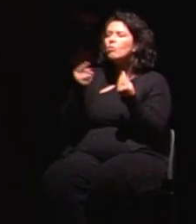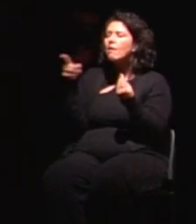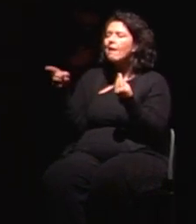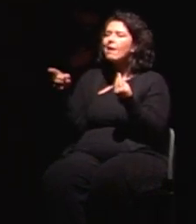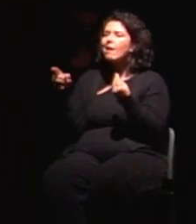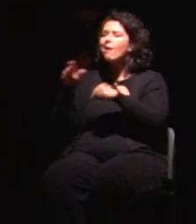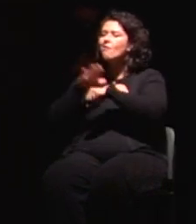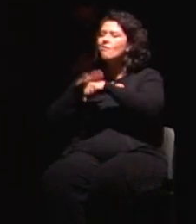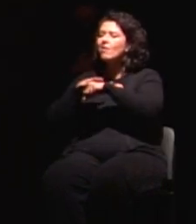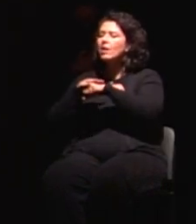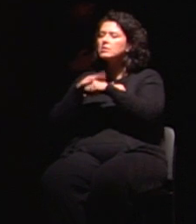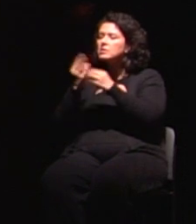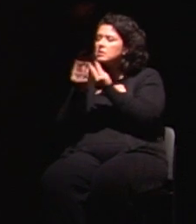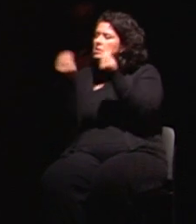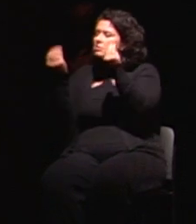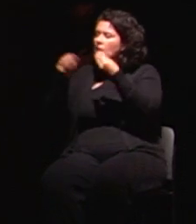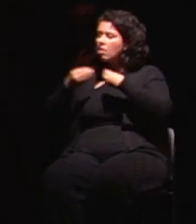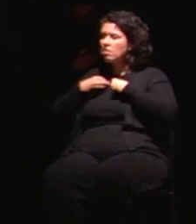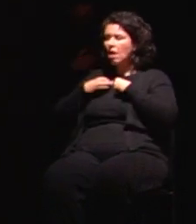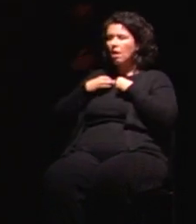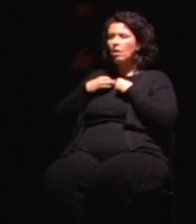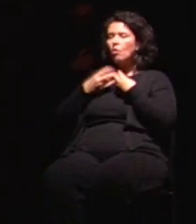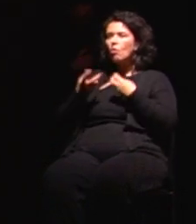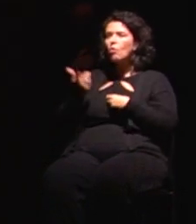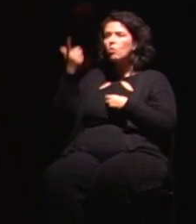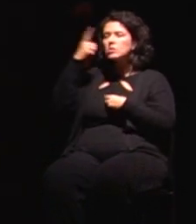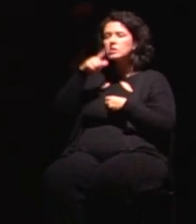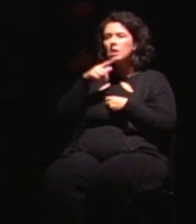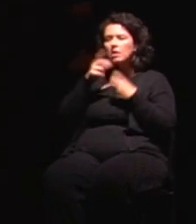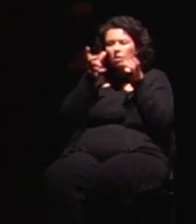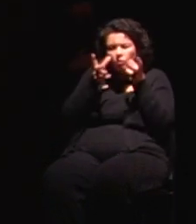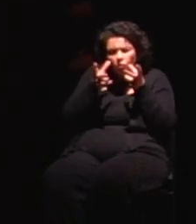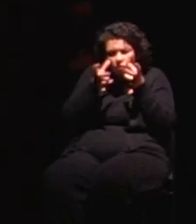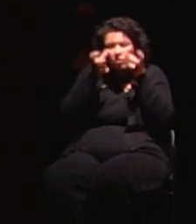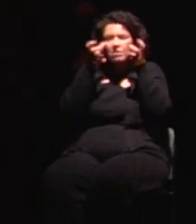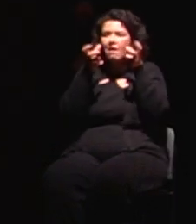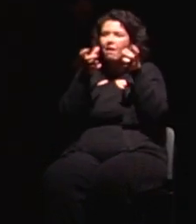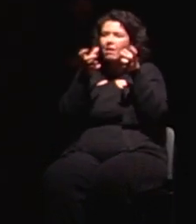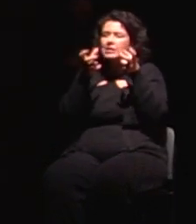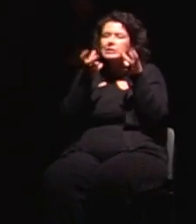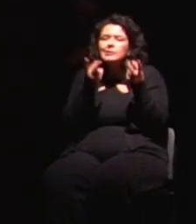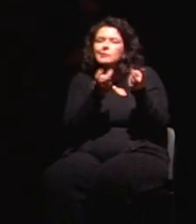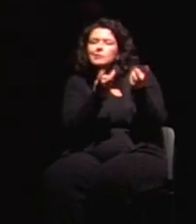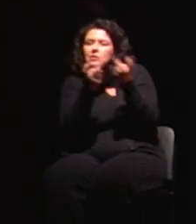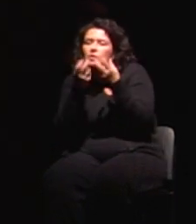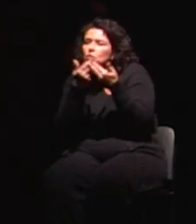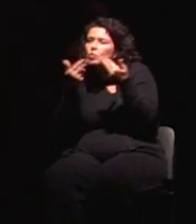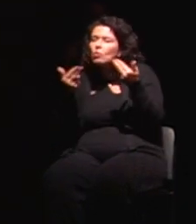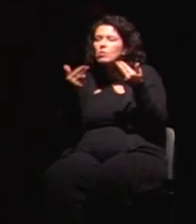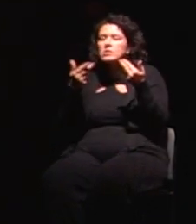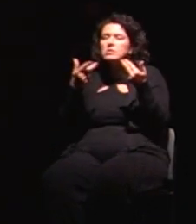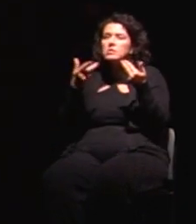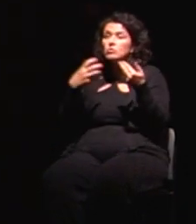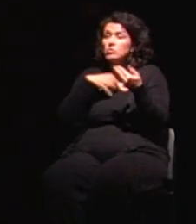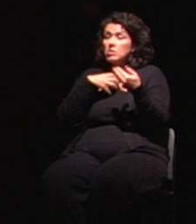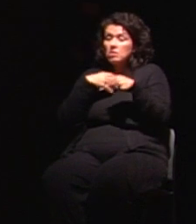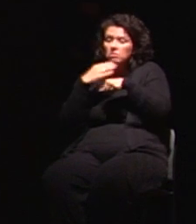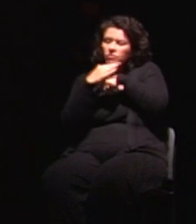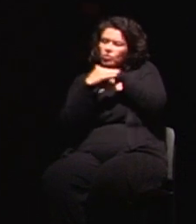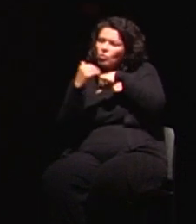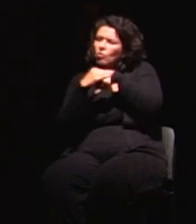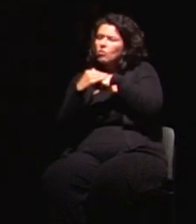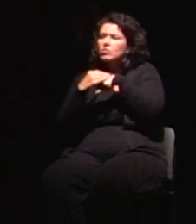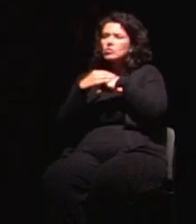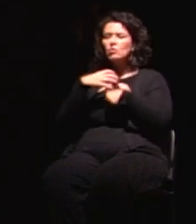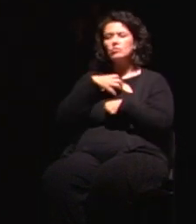de aguçar na gente esse olhar sensível, esse olhar afetuoso, né? Verdadeiro, sincero, né? Eu